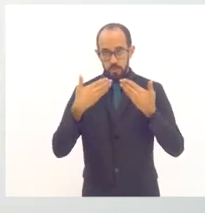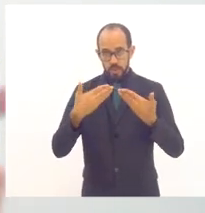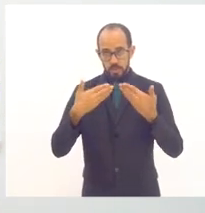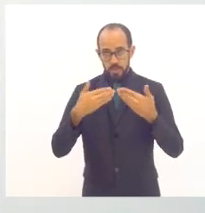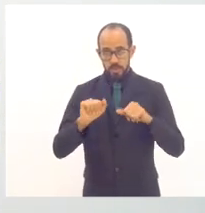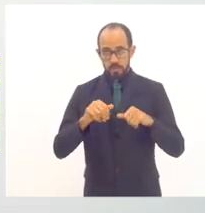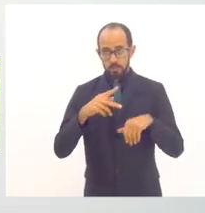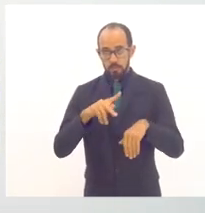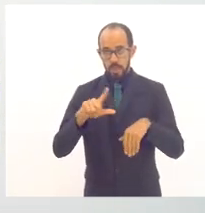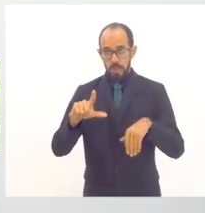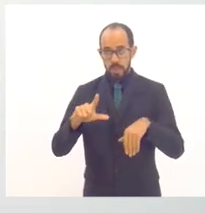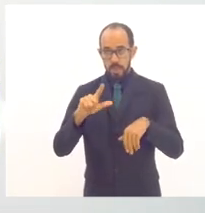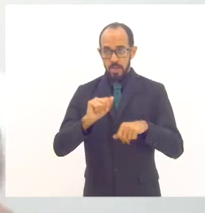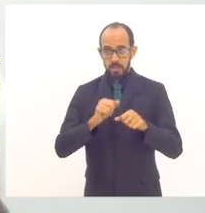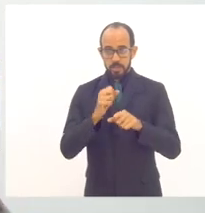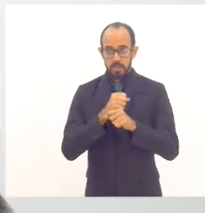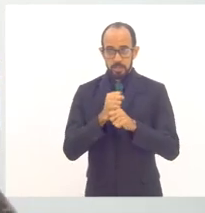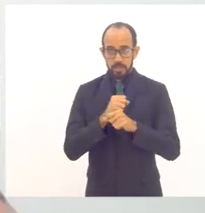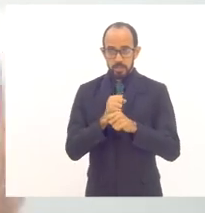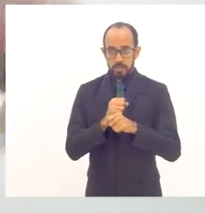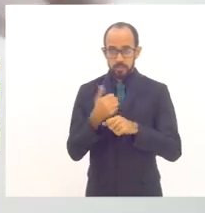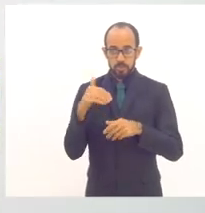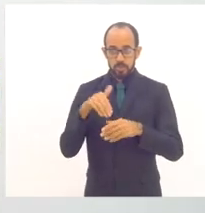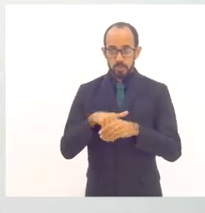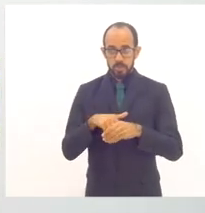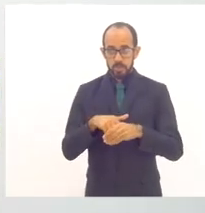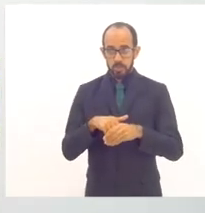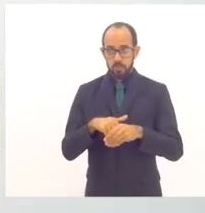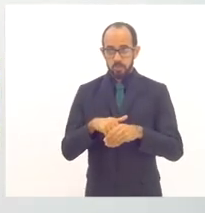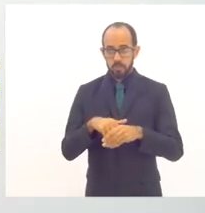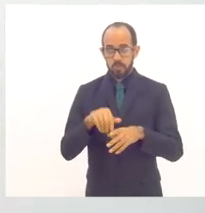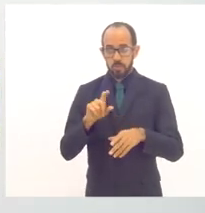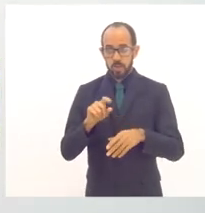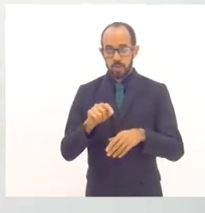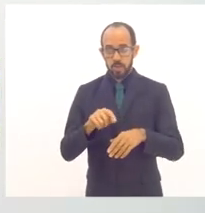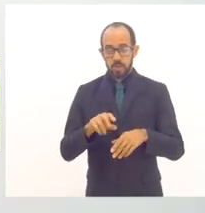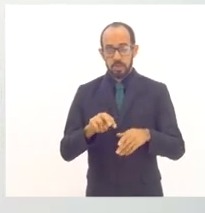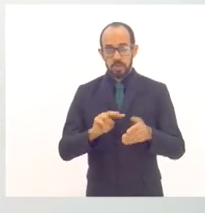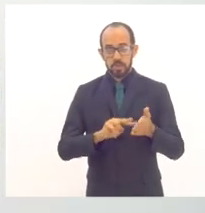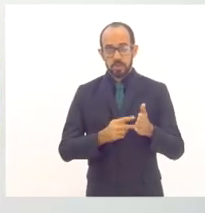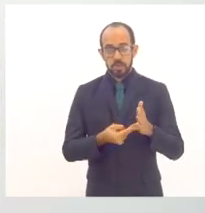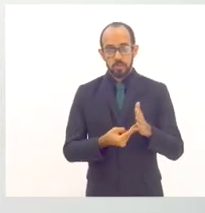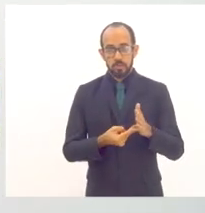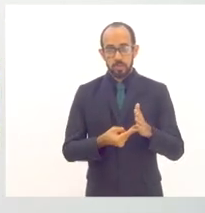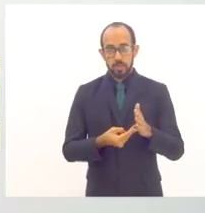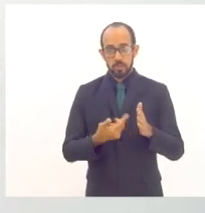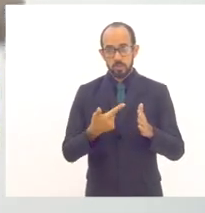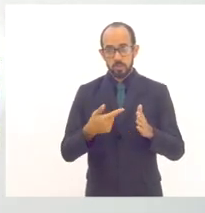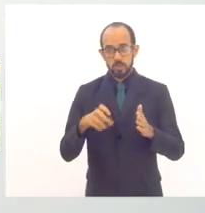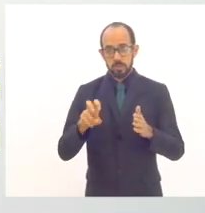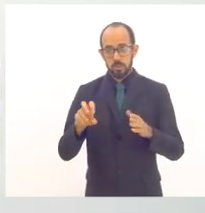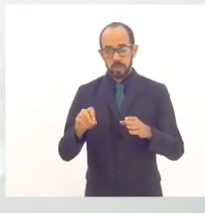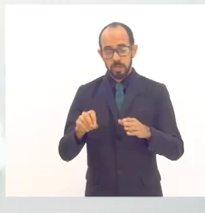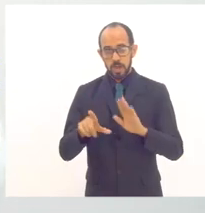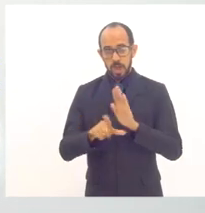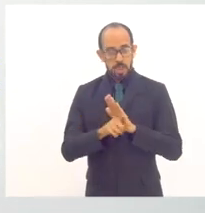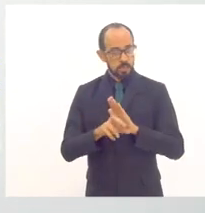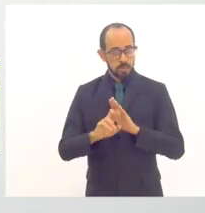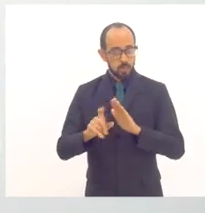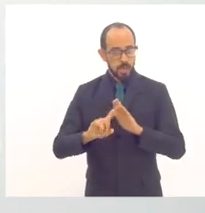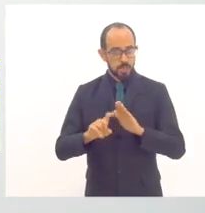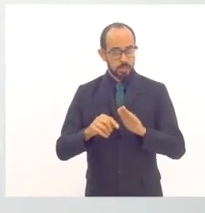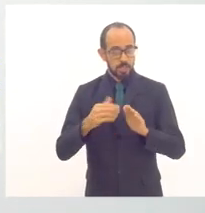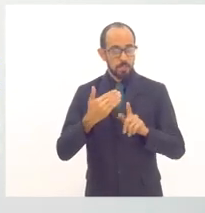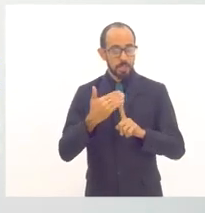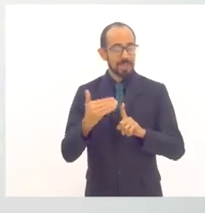projeto em ano de eleição, em vez de eu ter aqui 250 leis, talvez eu tivesse a metade delas. Então, eu quero dizer